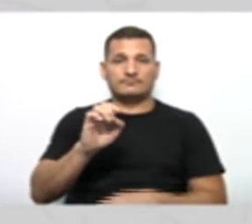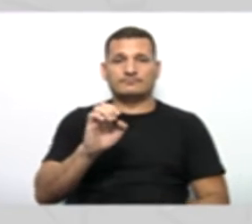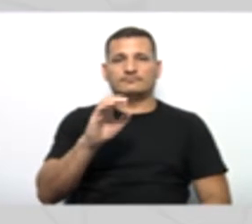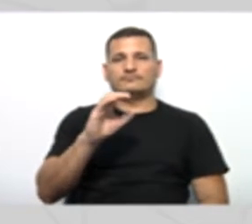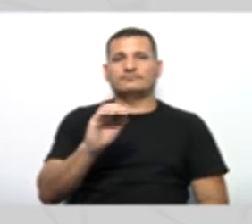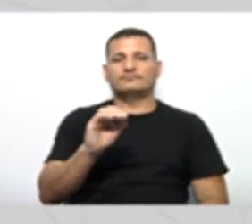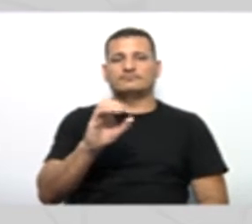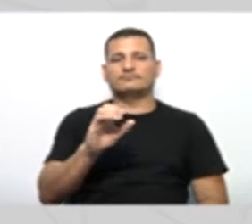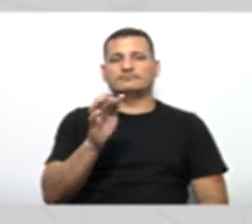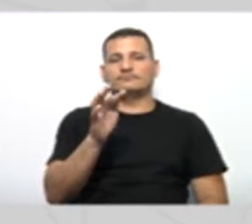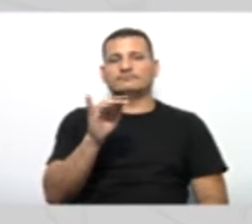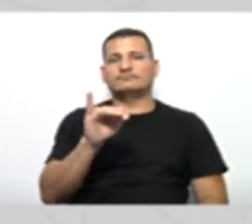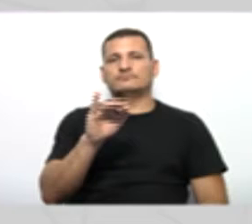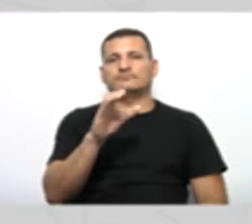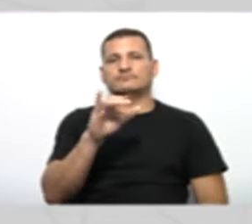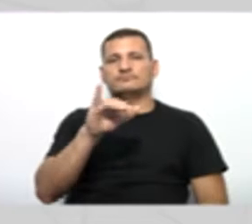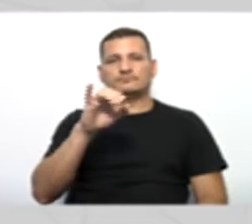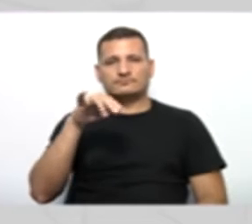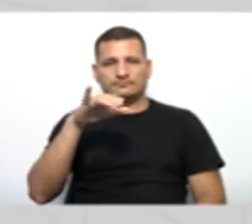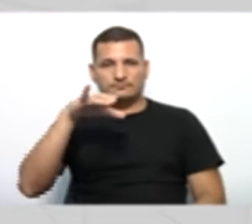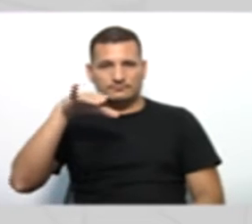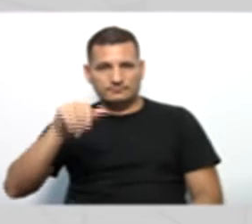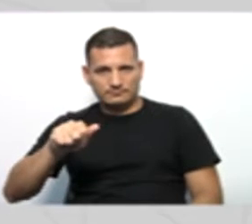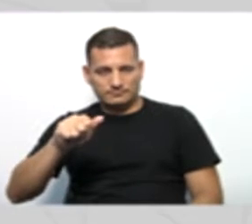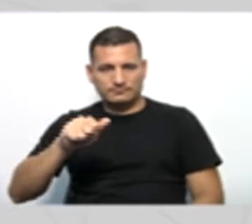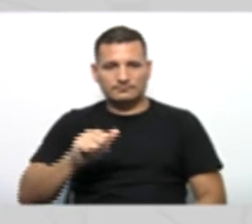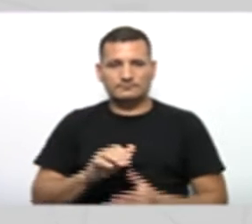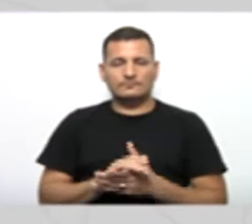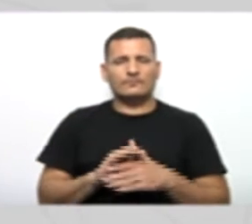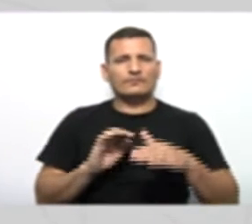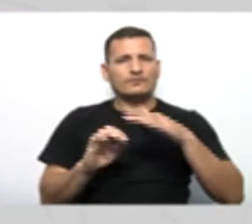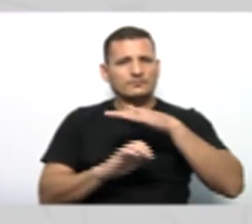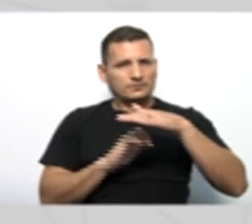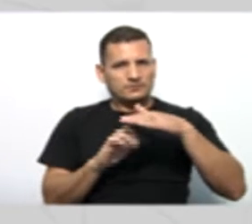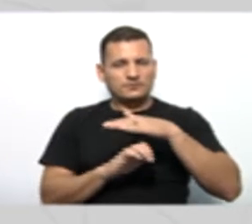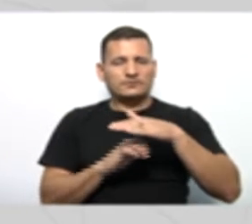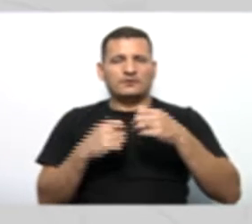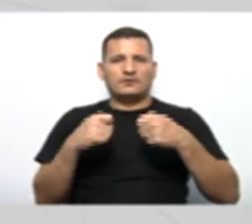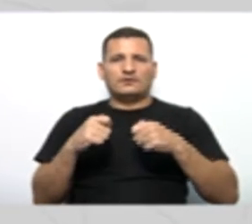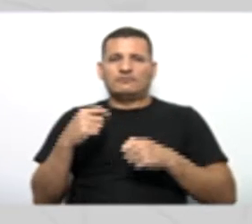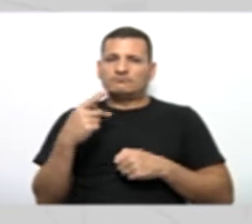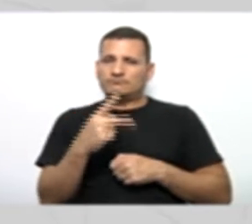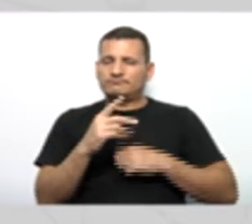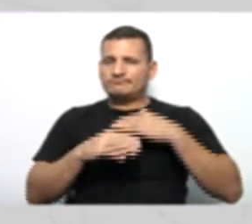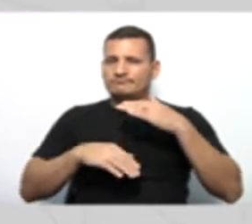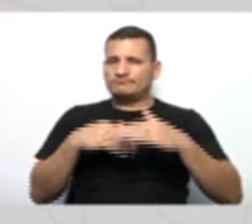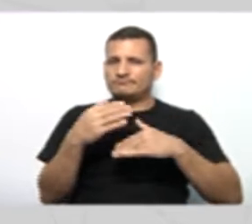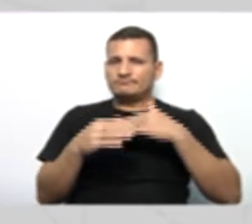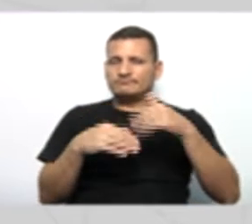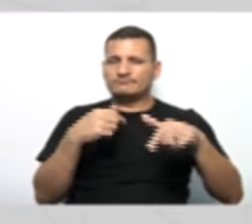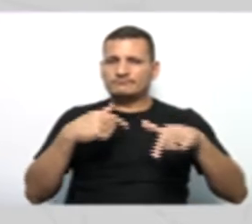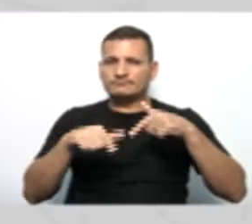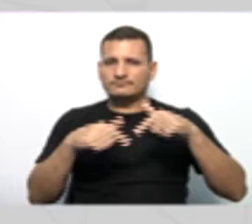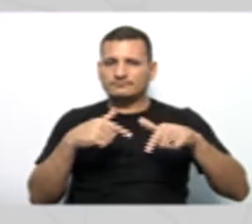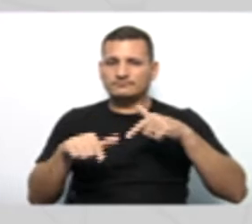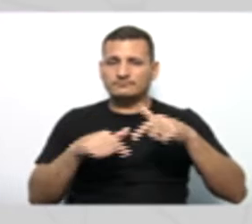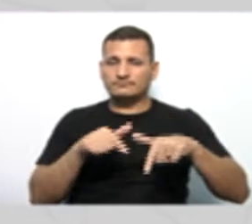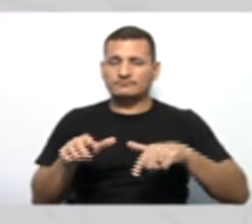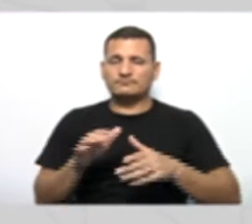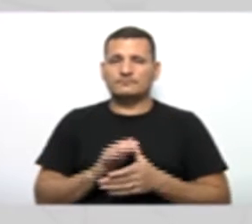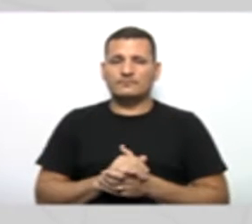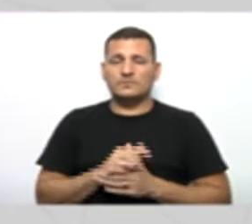ecoeficiência. As empresas devem desenvolver suas atividades de forma que